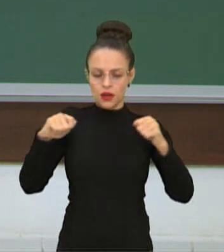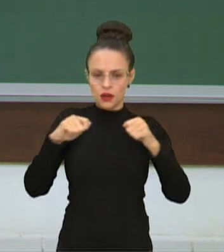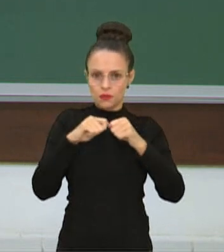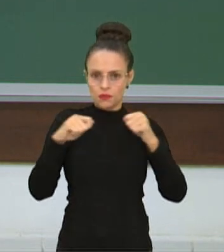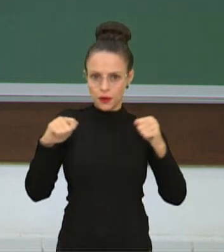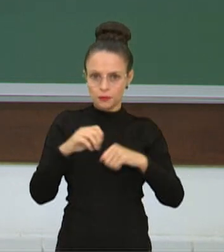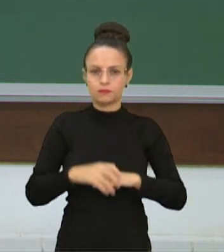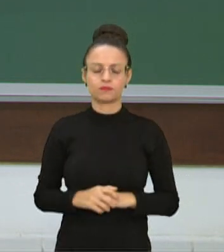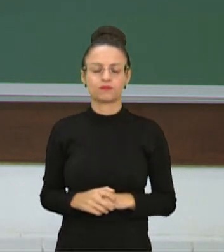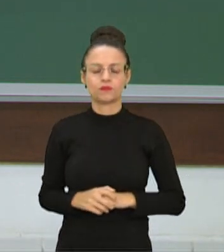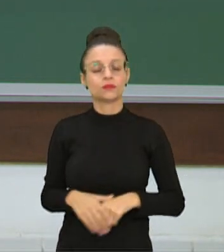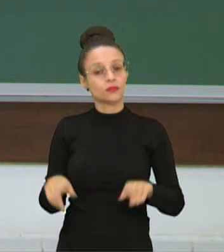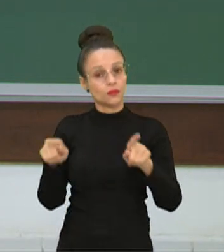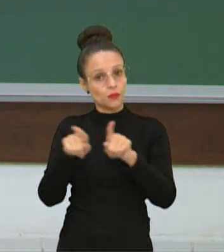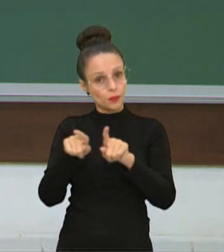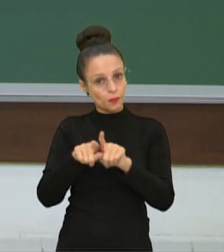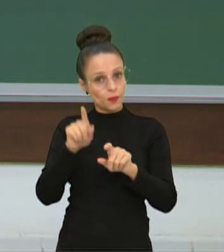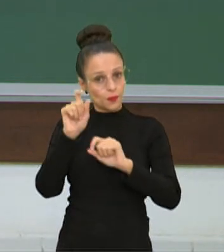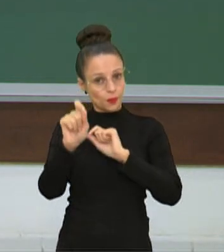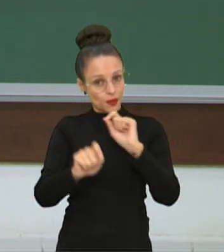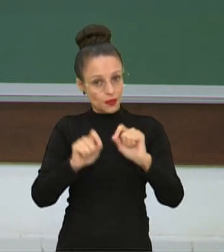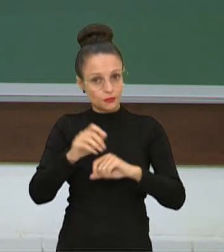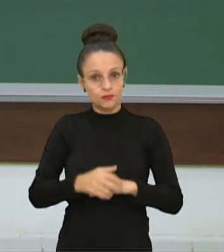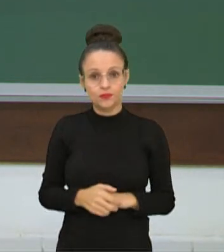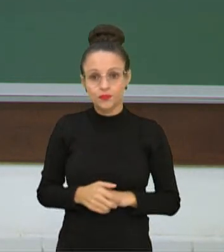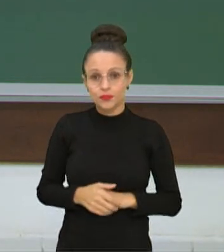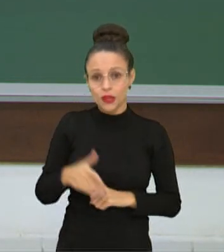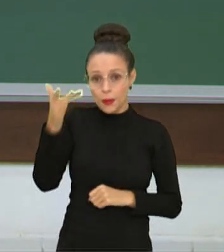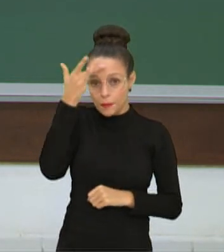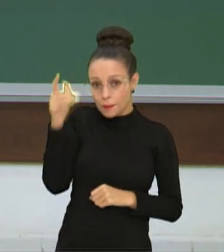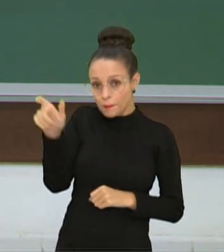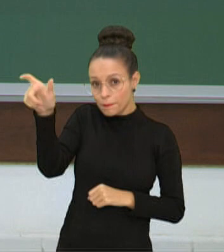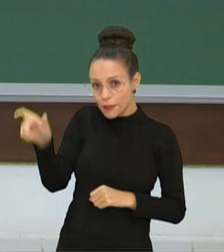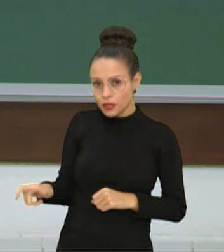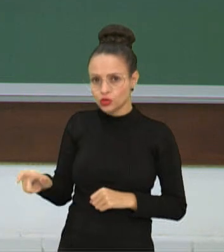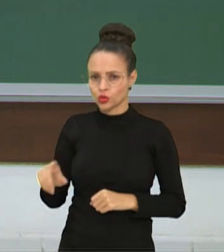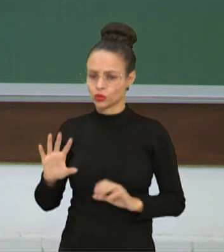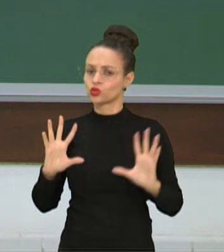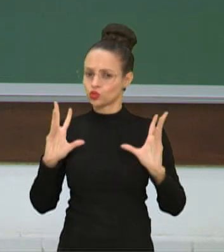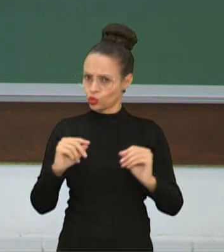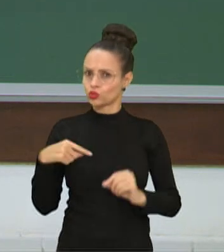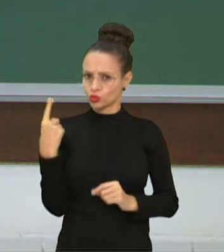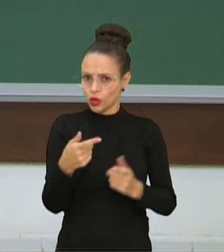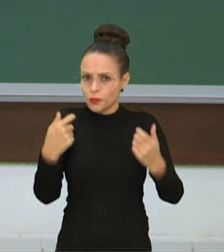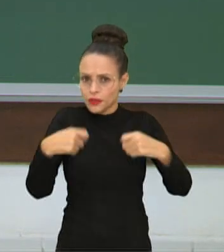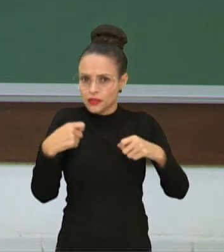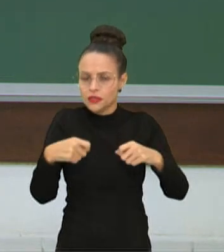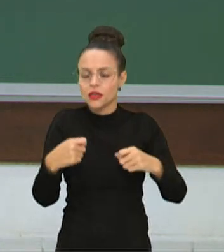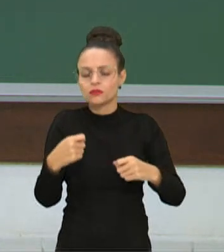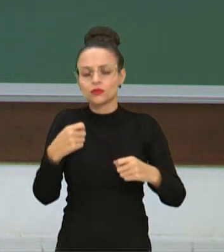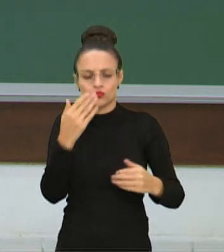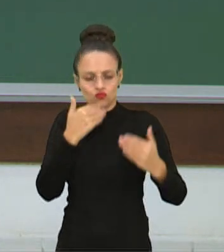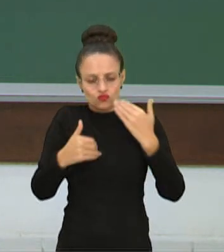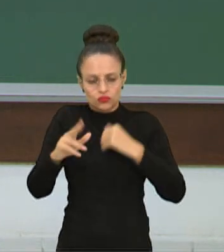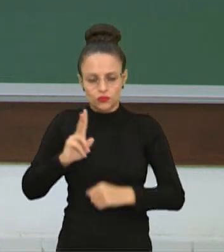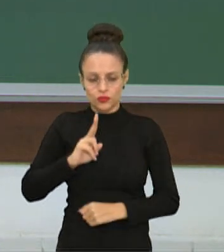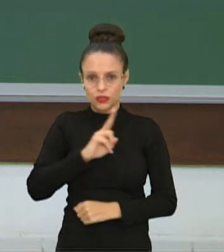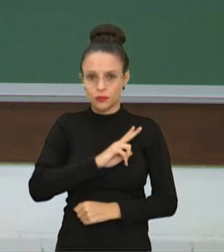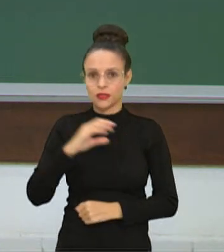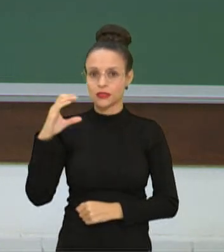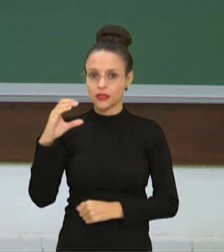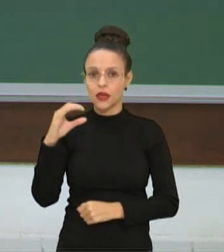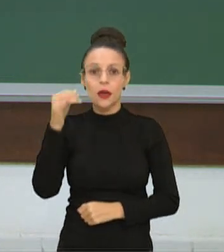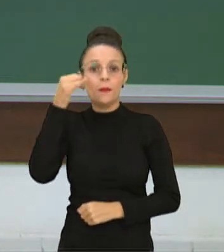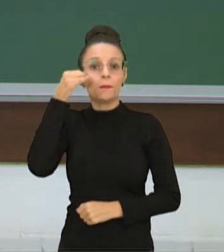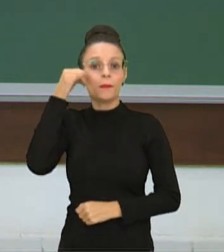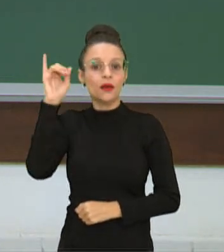tá? Outra coisa, a pessoa que consome, né, todos nós devemos consumir a vitamina C, nós prevenimos